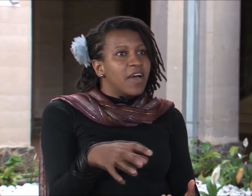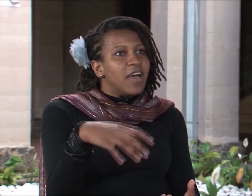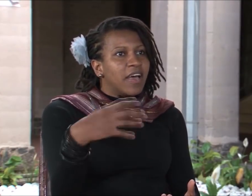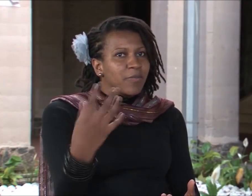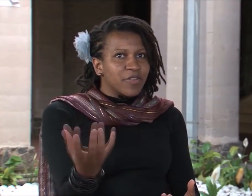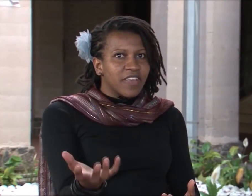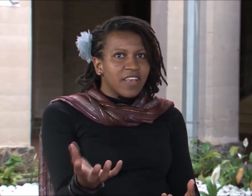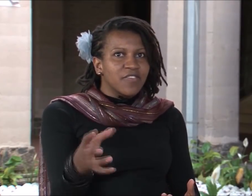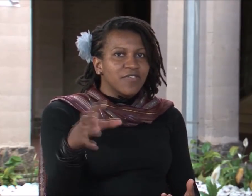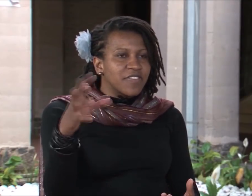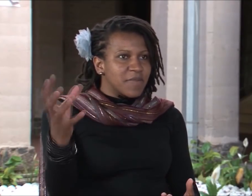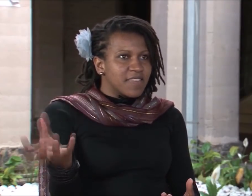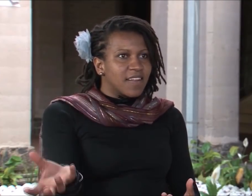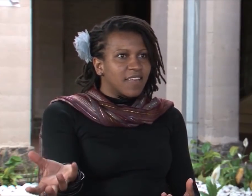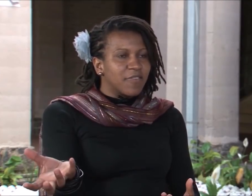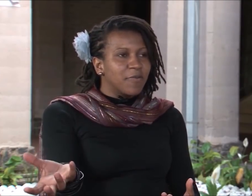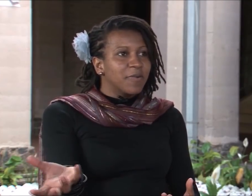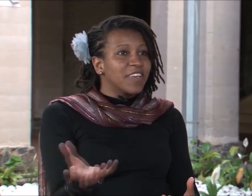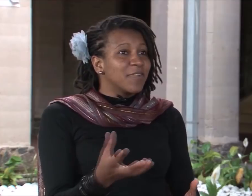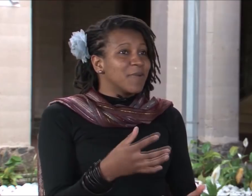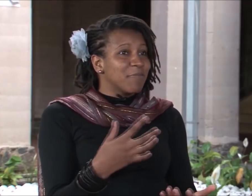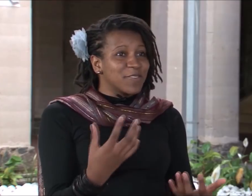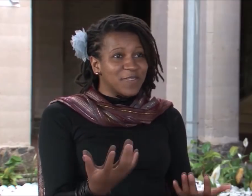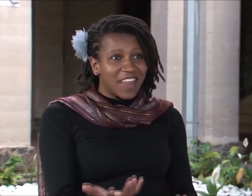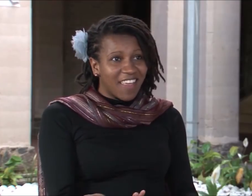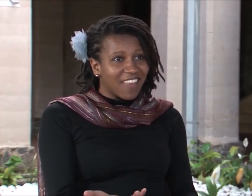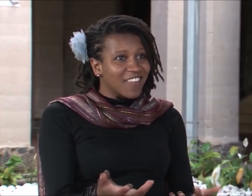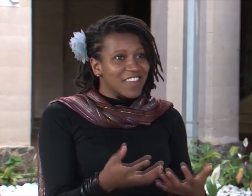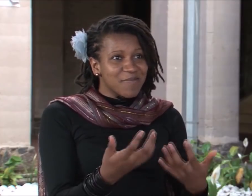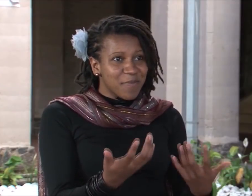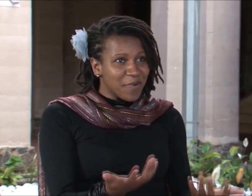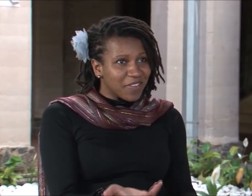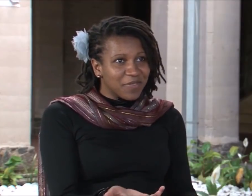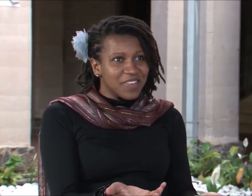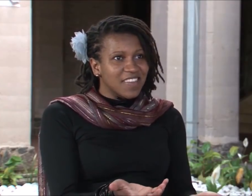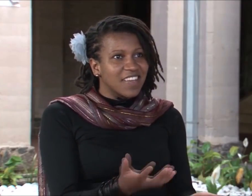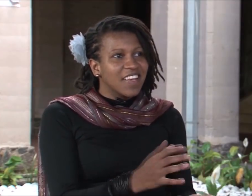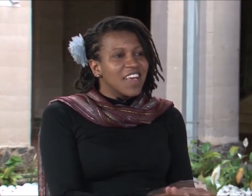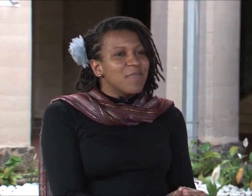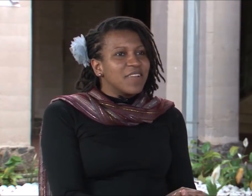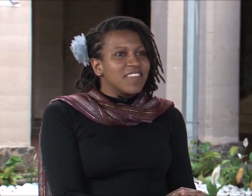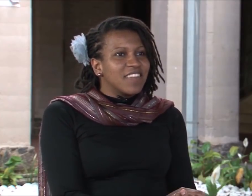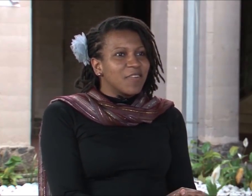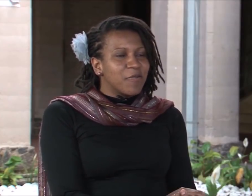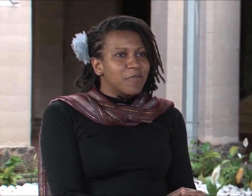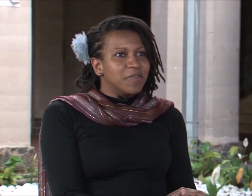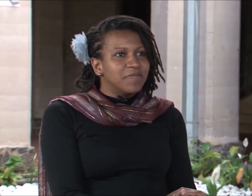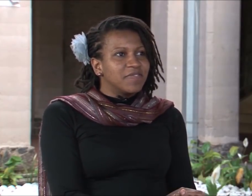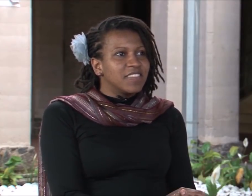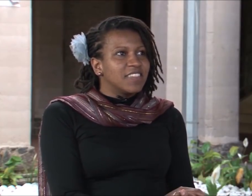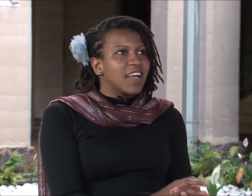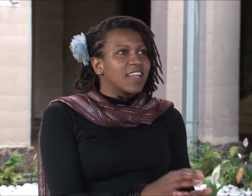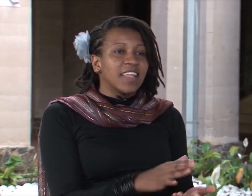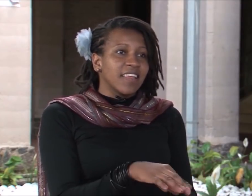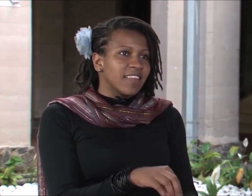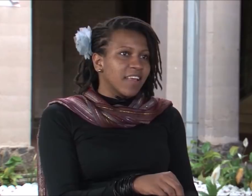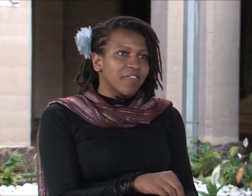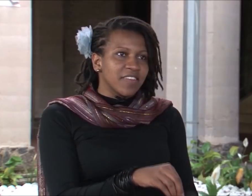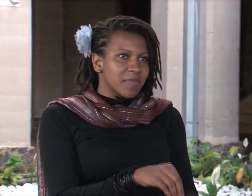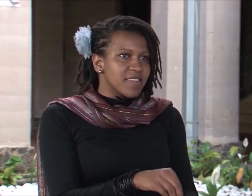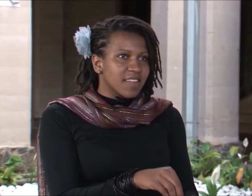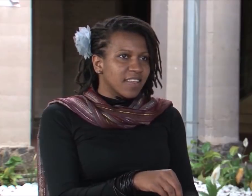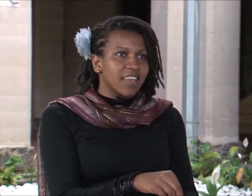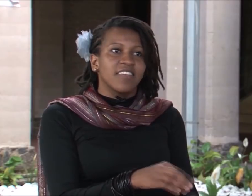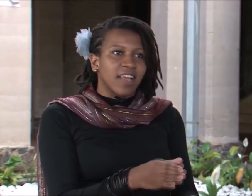como era o processo de fazer medicina lá em Cuba e eu me apaixonei, eu quis muito fazer medicina em Cuba. Já nem